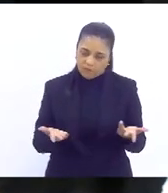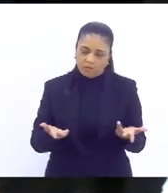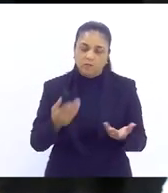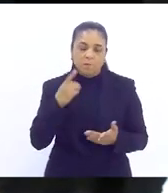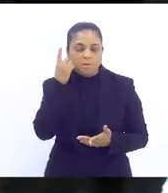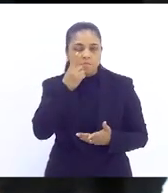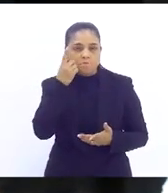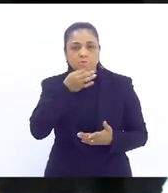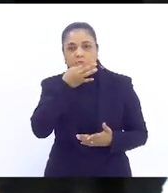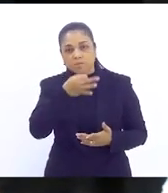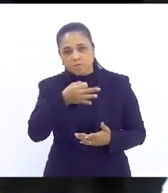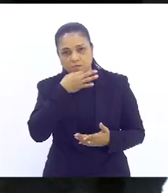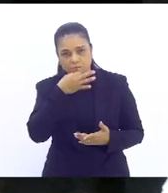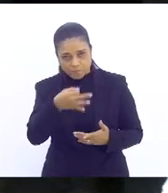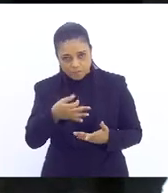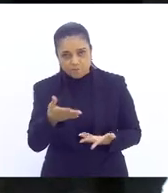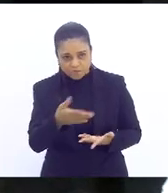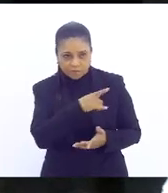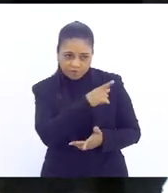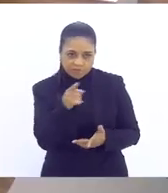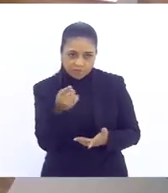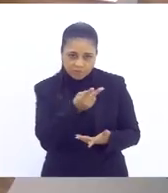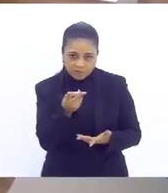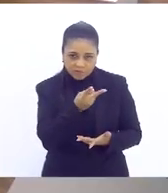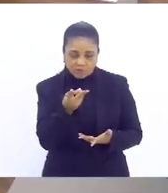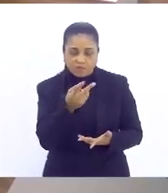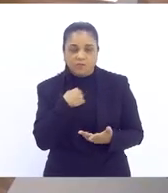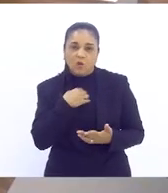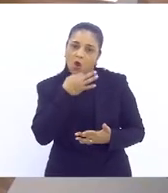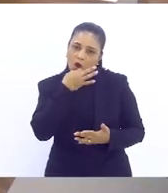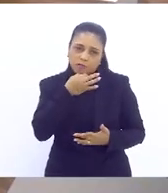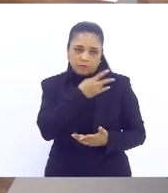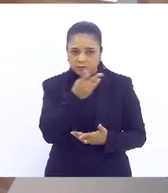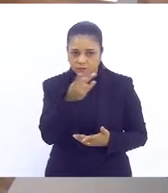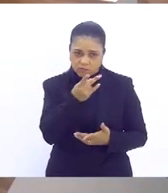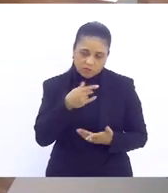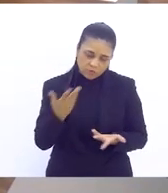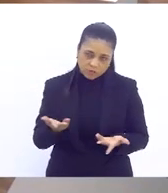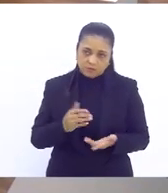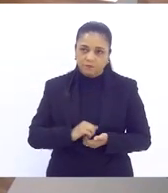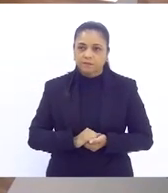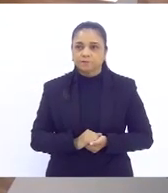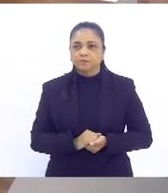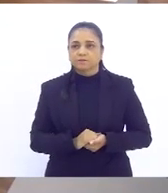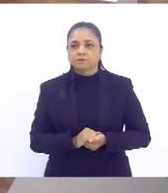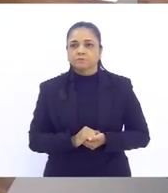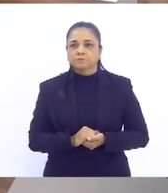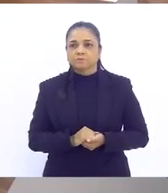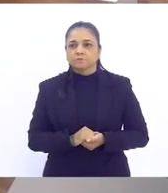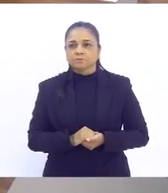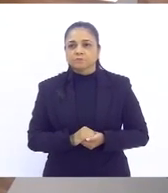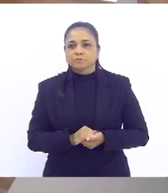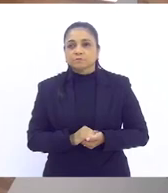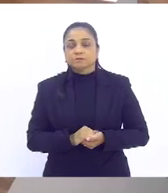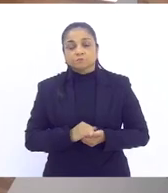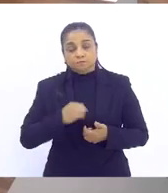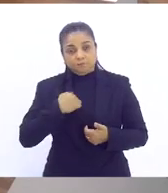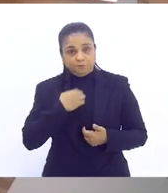né a partir sobre isso Bom